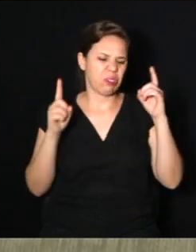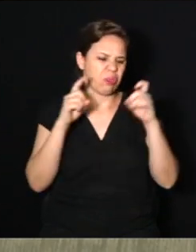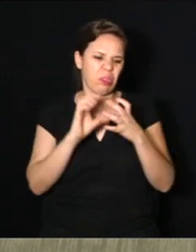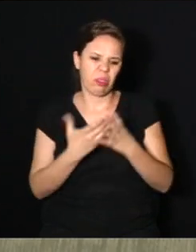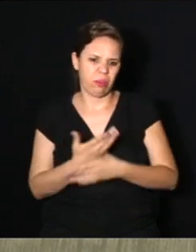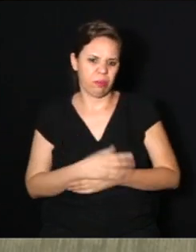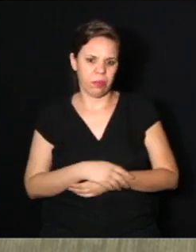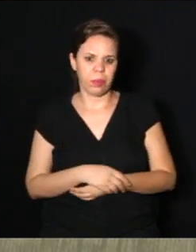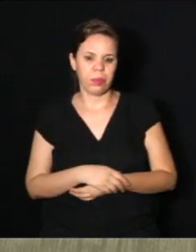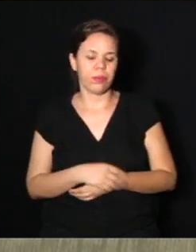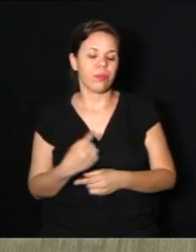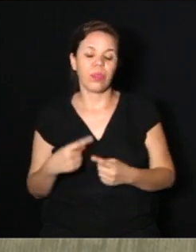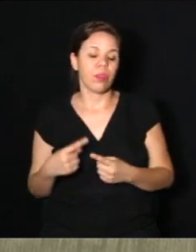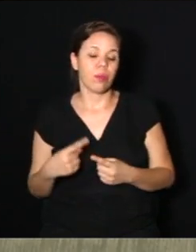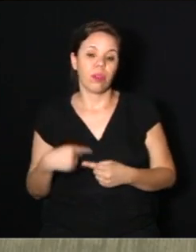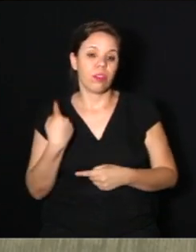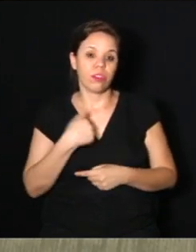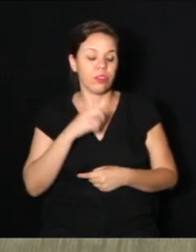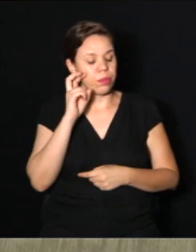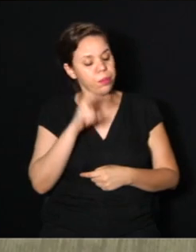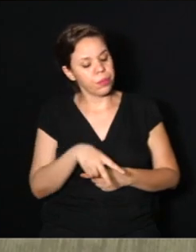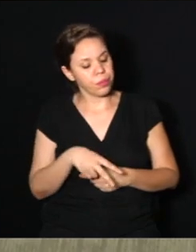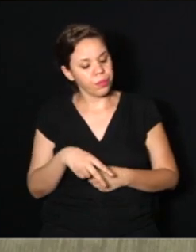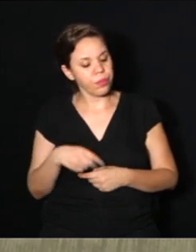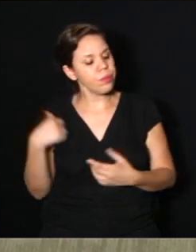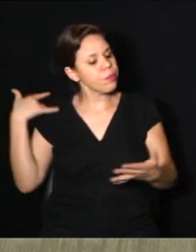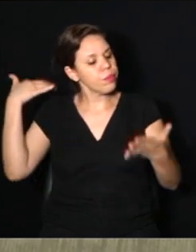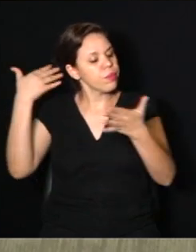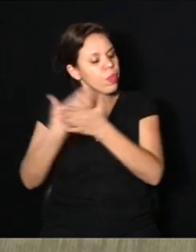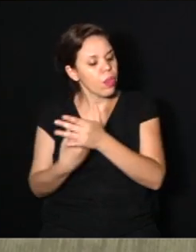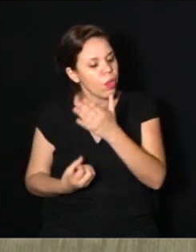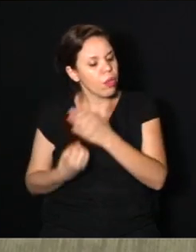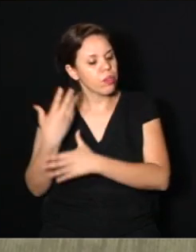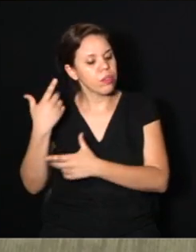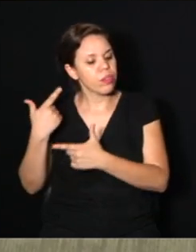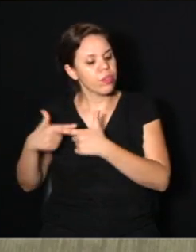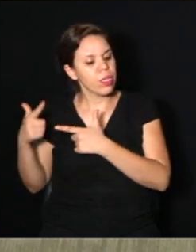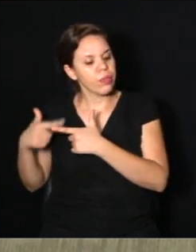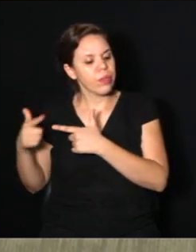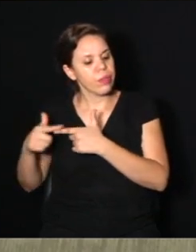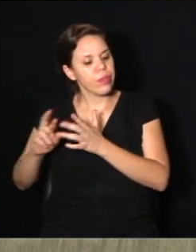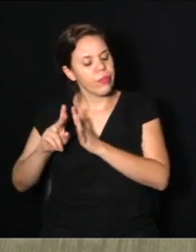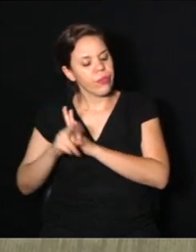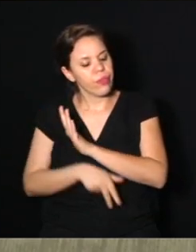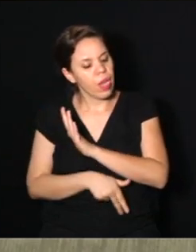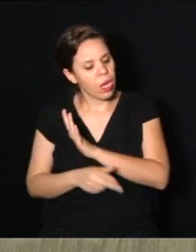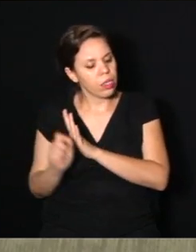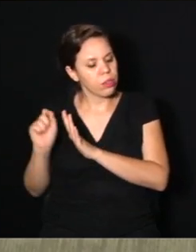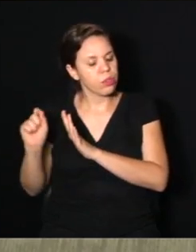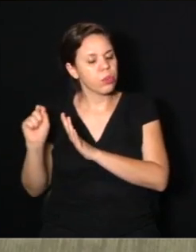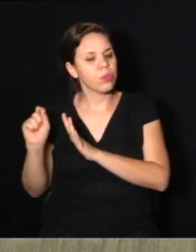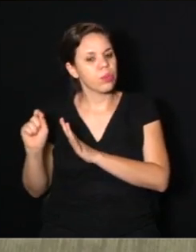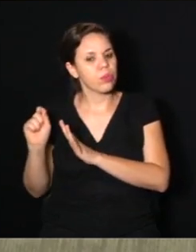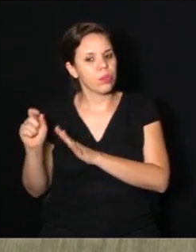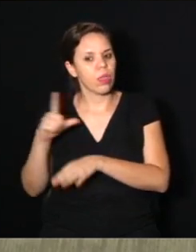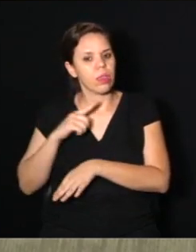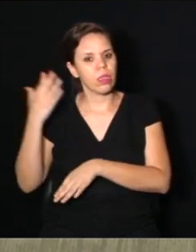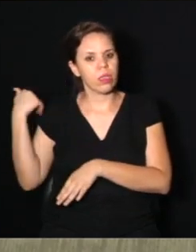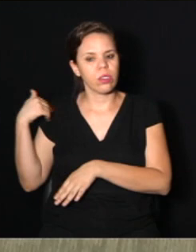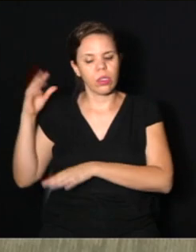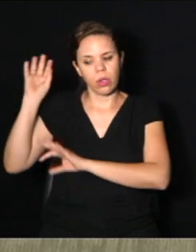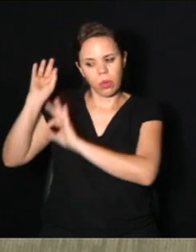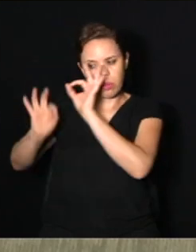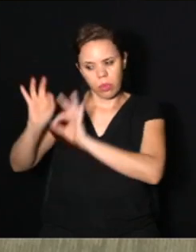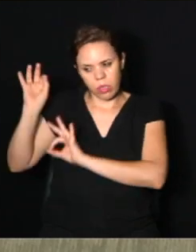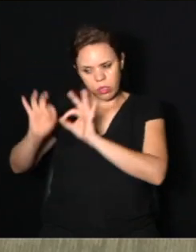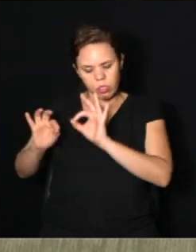acontecendo, porque a gente vai vendo o histórico, já haviam indícios de que havia um planejamento